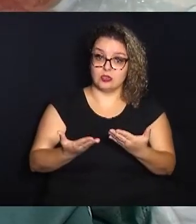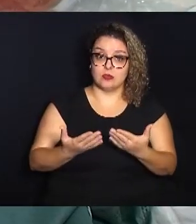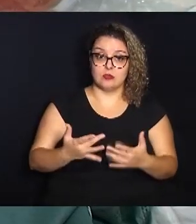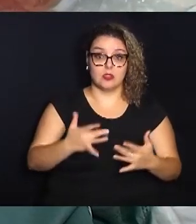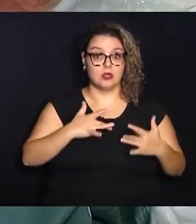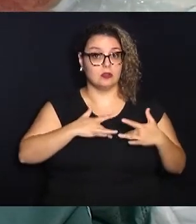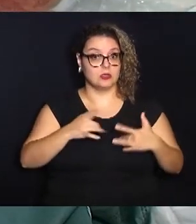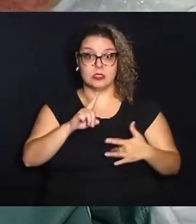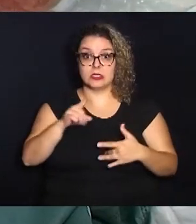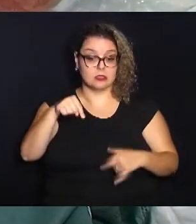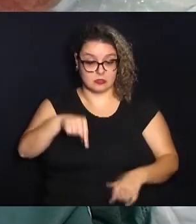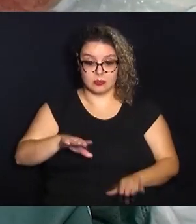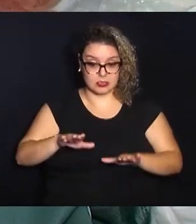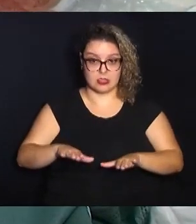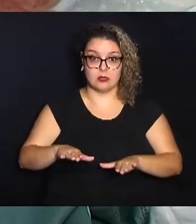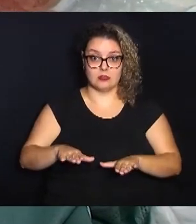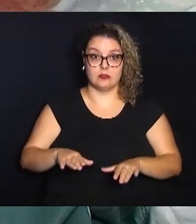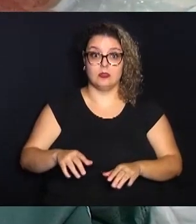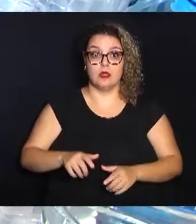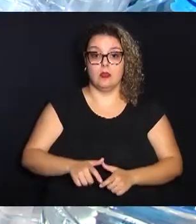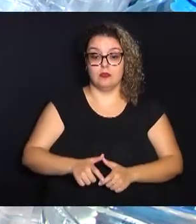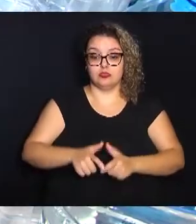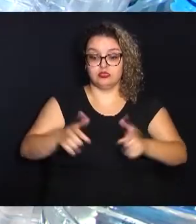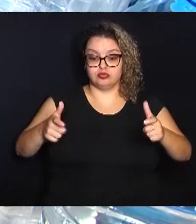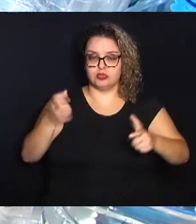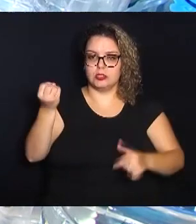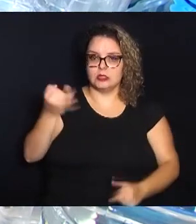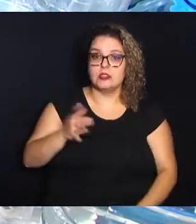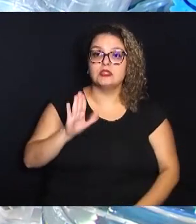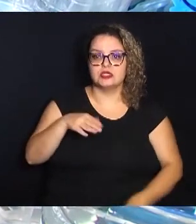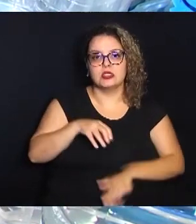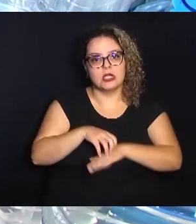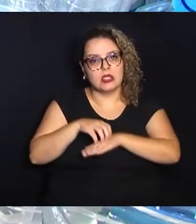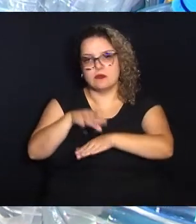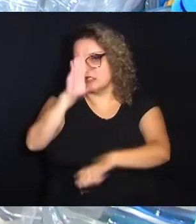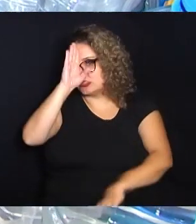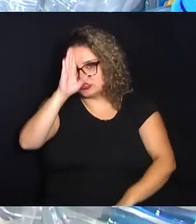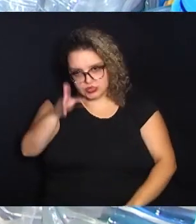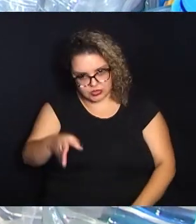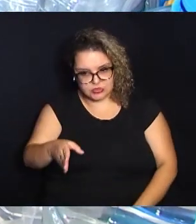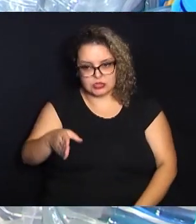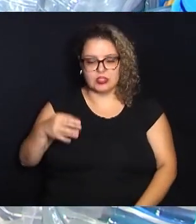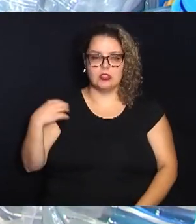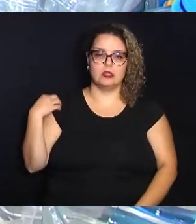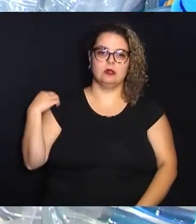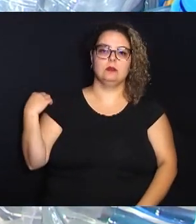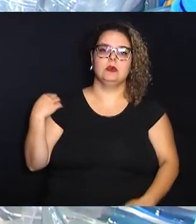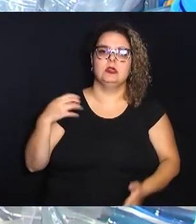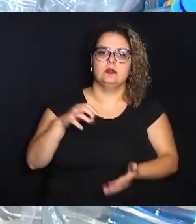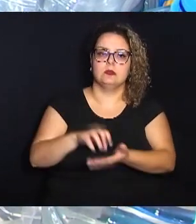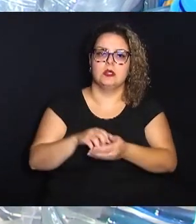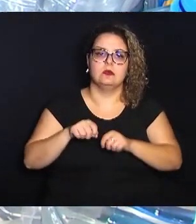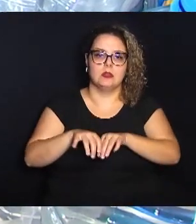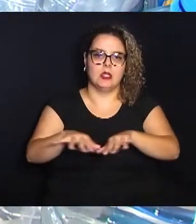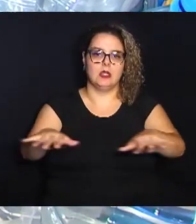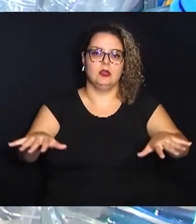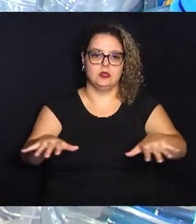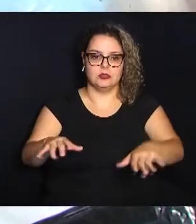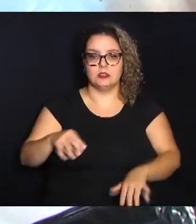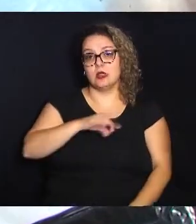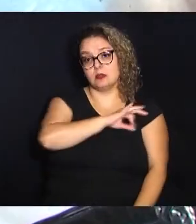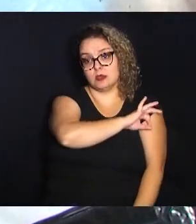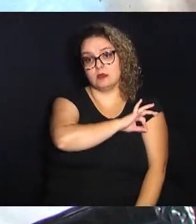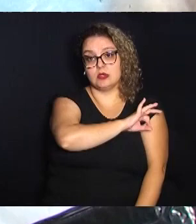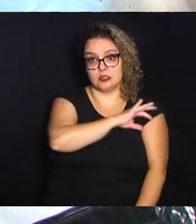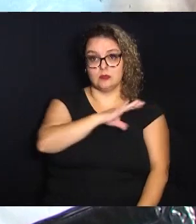doação que nem está aqui dado o volume a quantidade já foi encaminhada direto né pra central de distribuição da